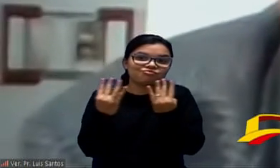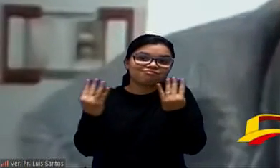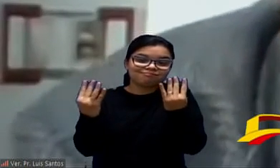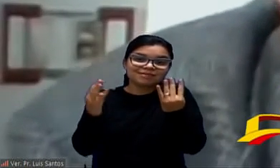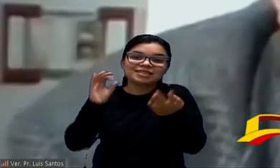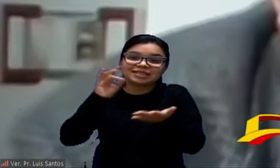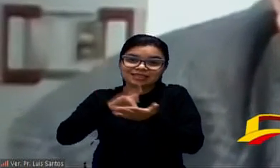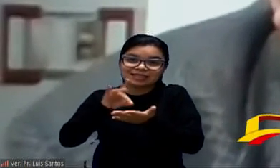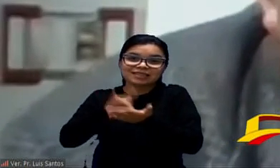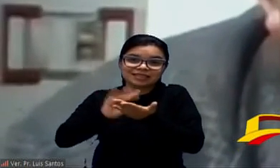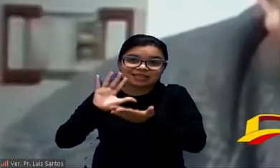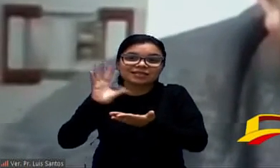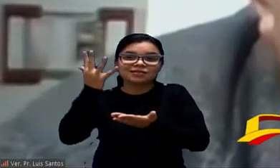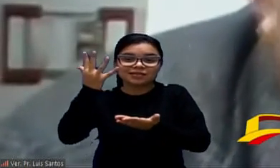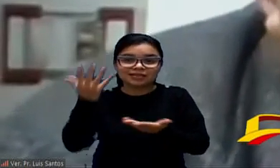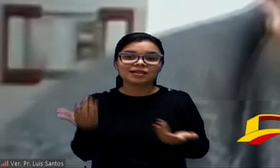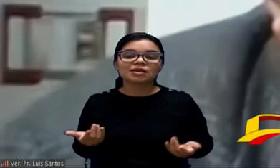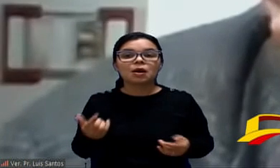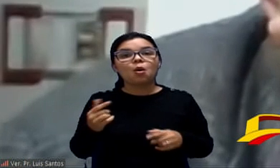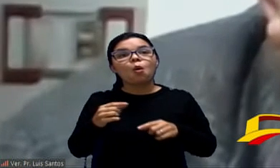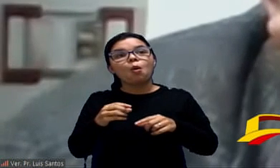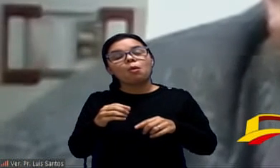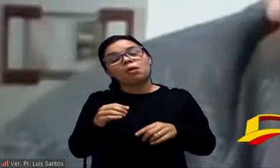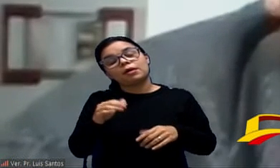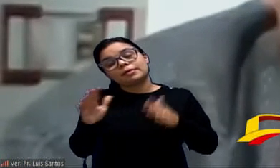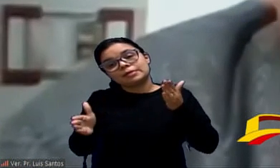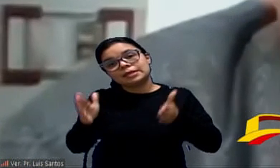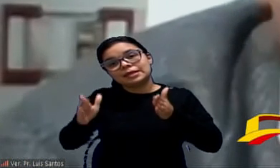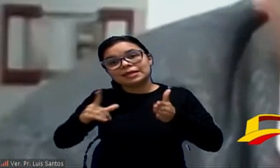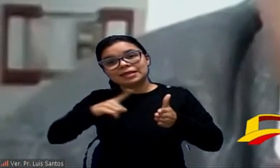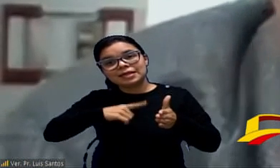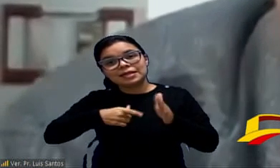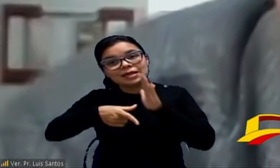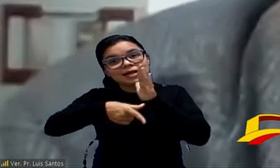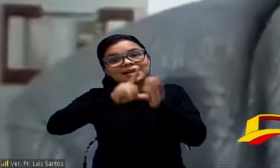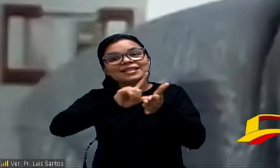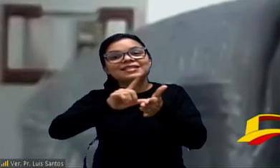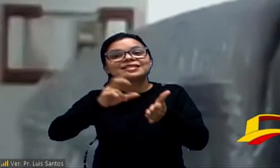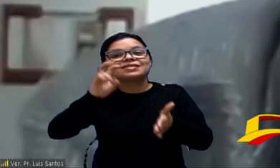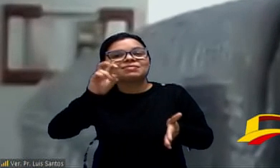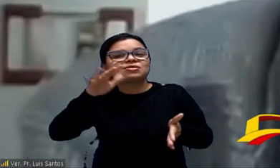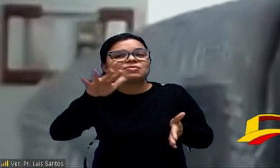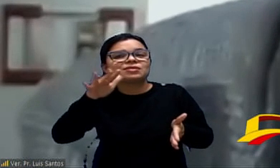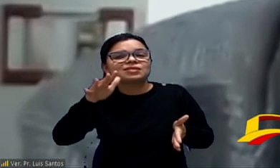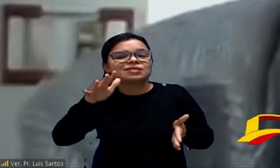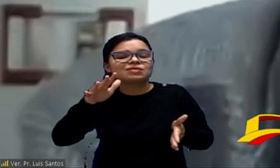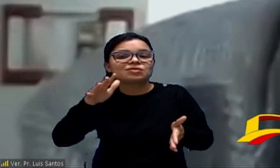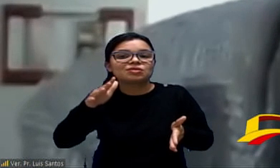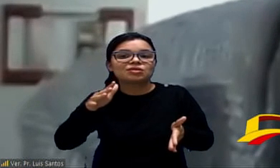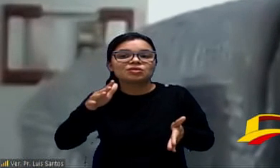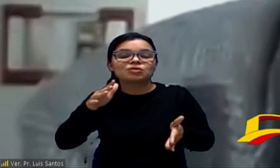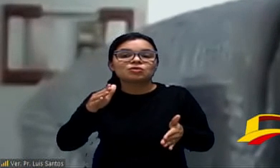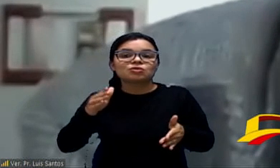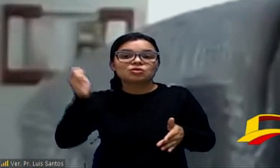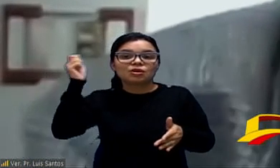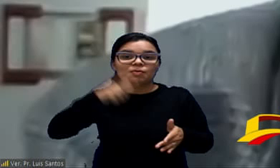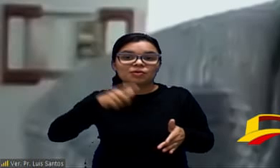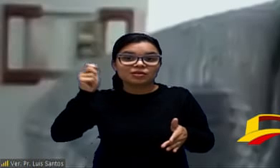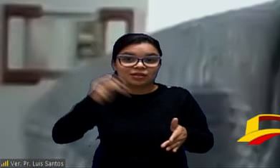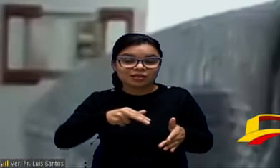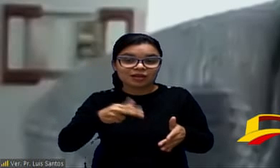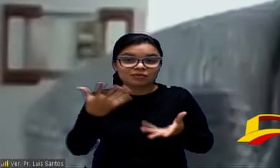dias para que o aposentado receba, vai todo mundo no mesmo dia. Eu conheço aquela